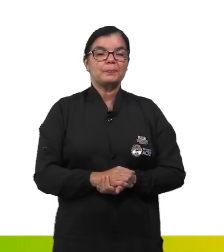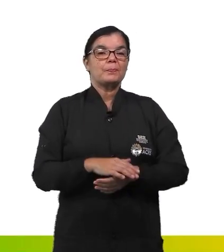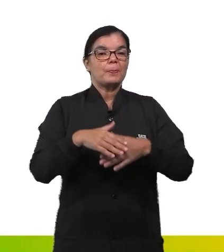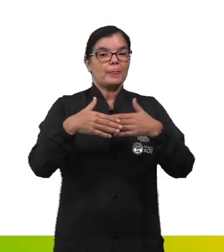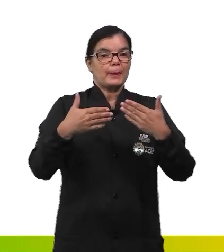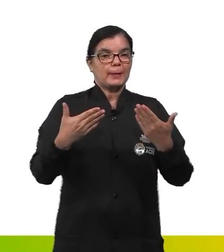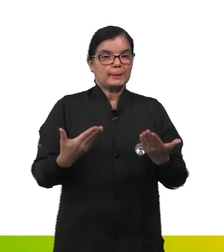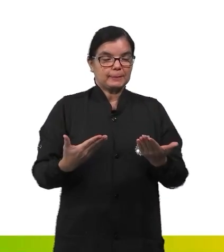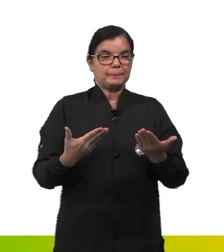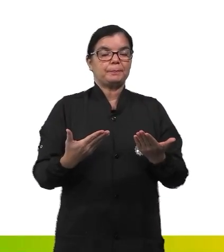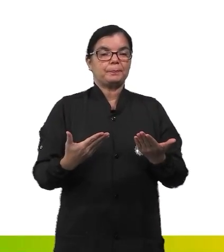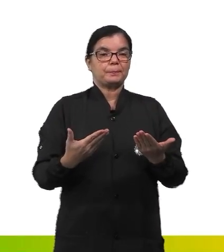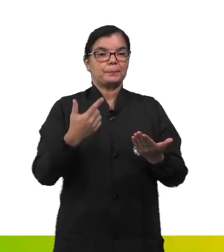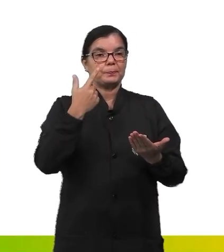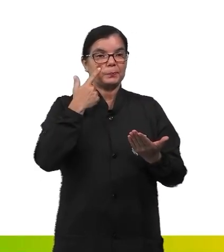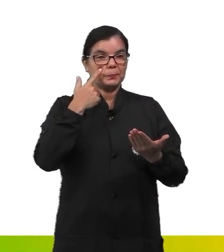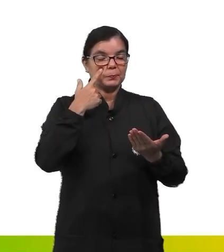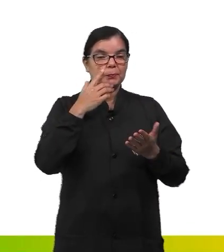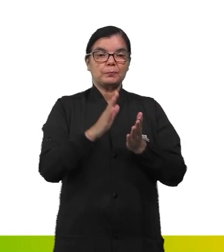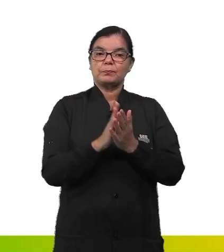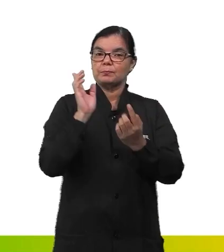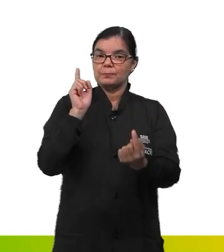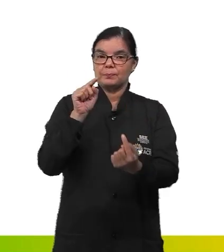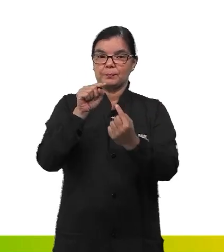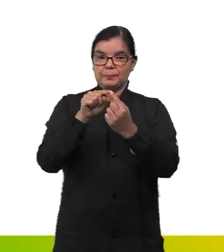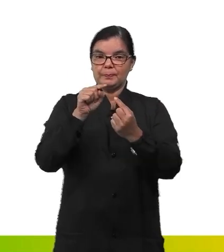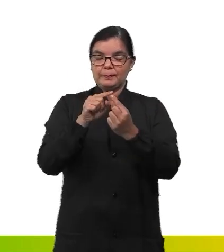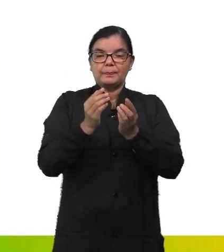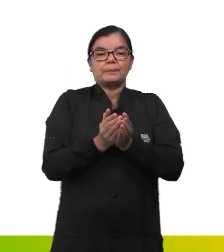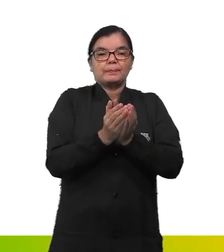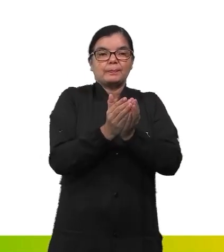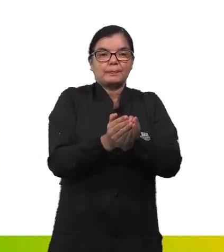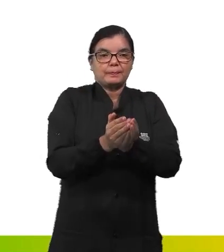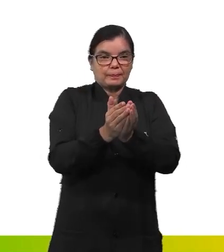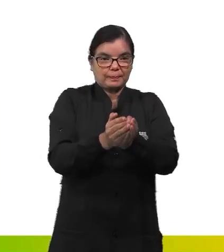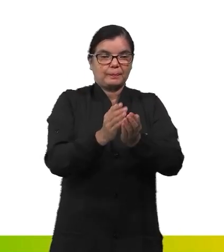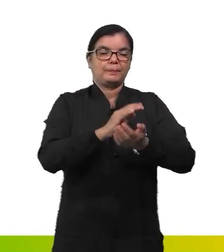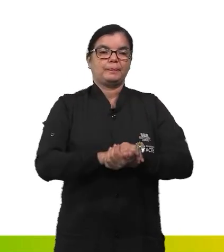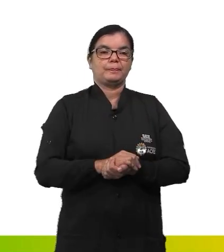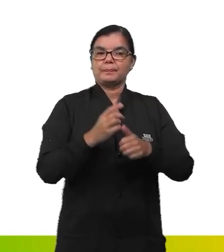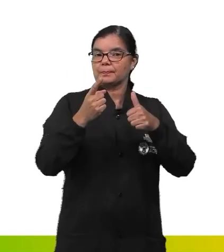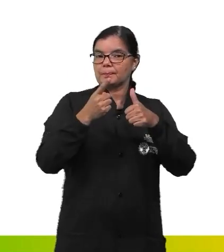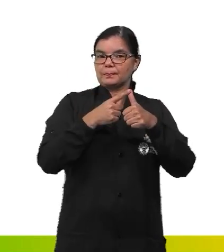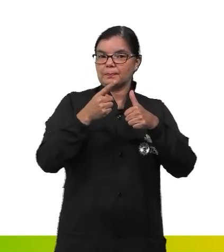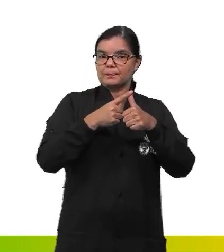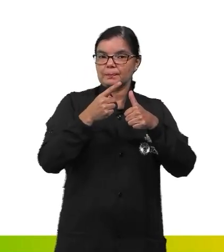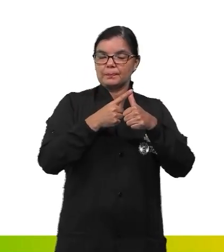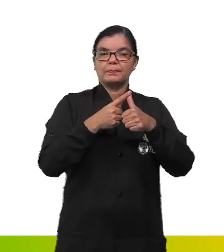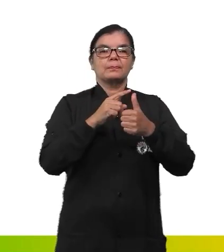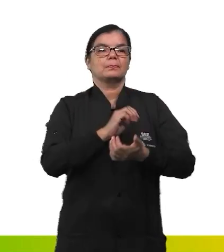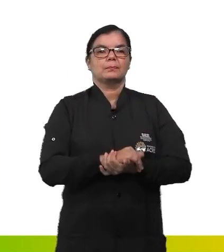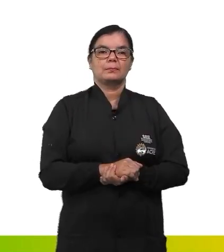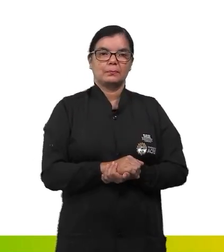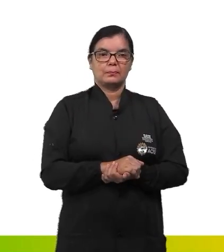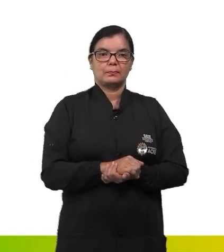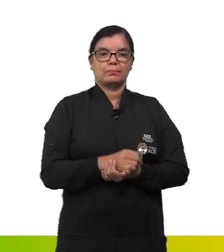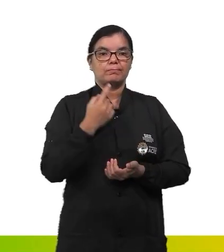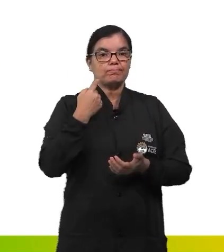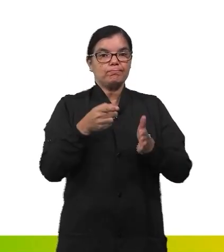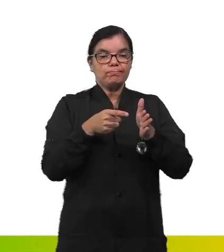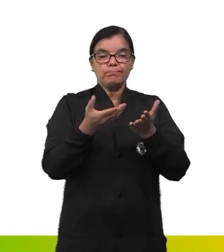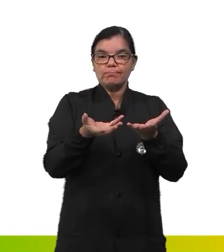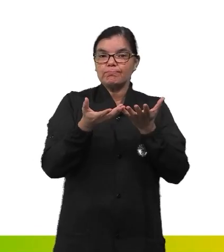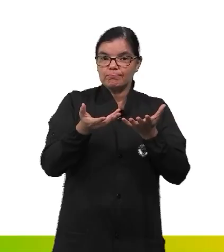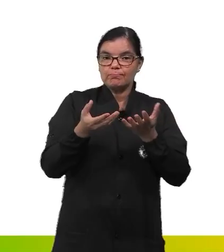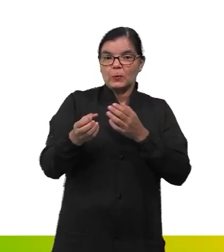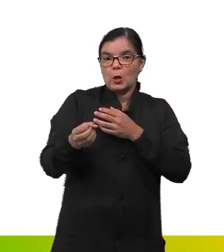Então, gente, chegamos aos motivos dessa expansão marítima. Em primeiro lugar, podemos botar aí a busca